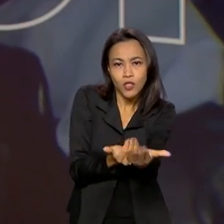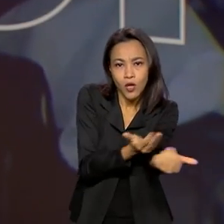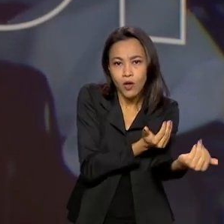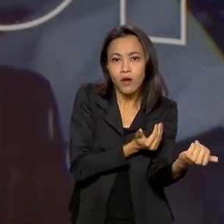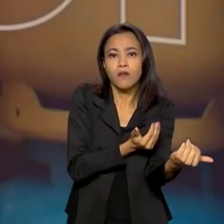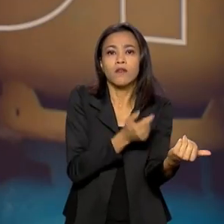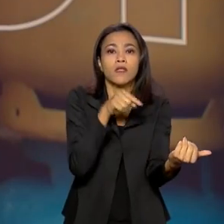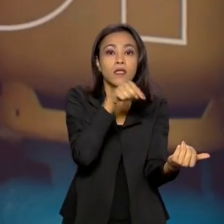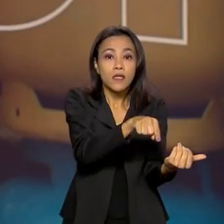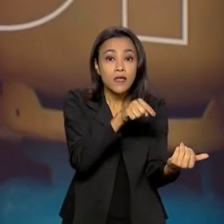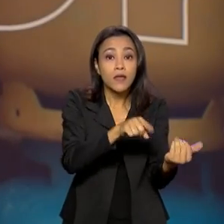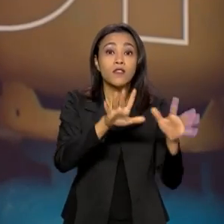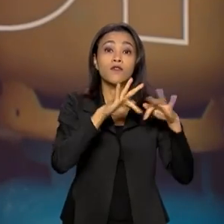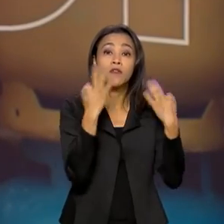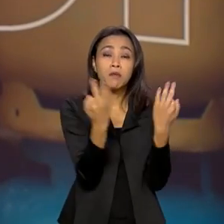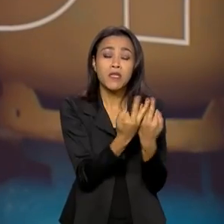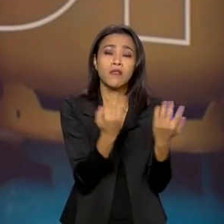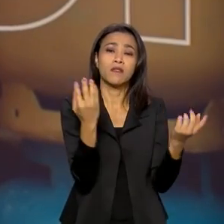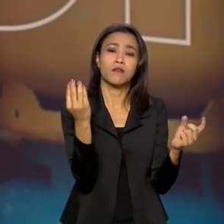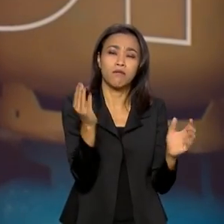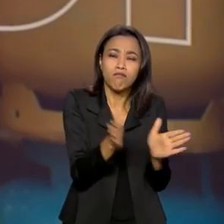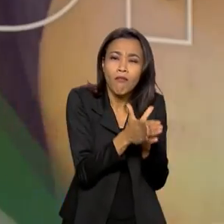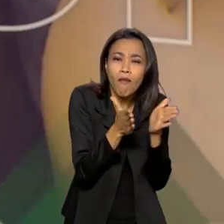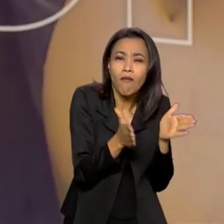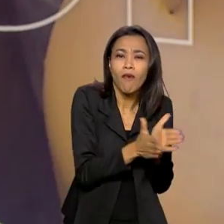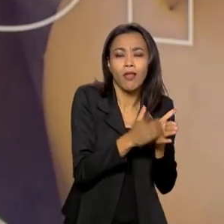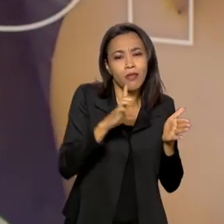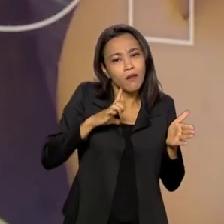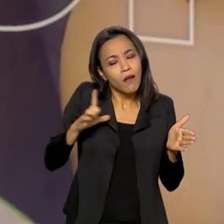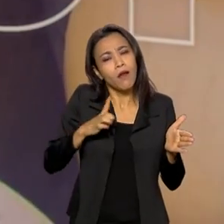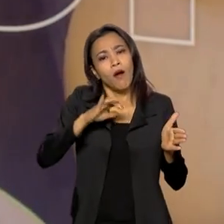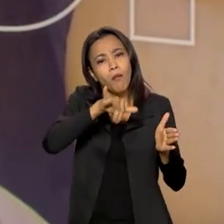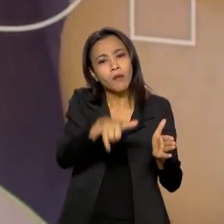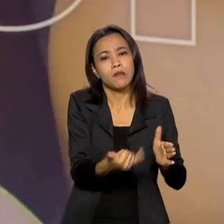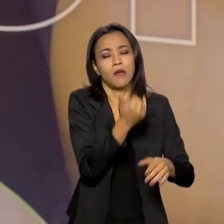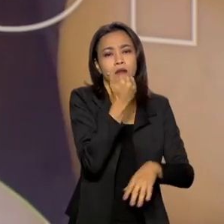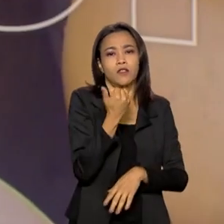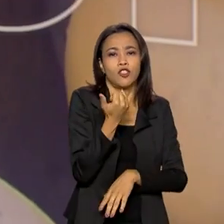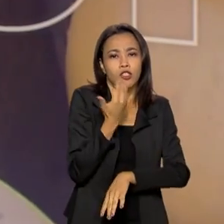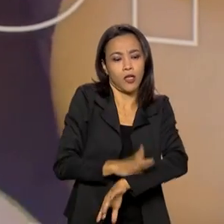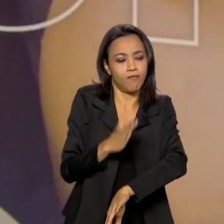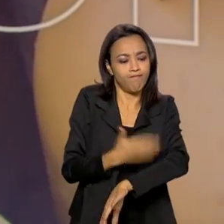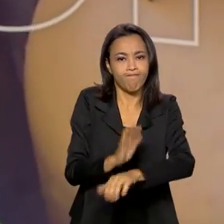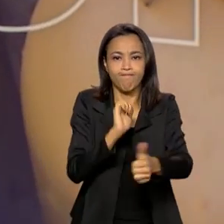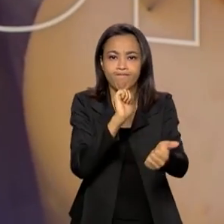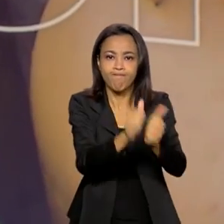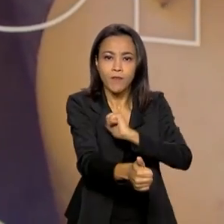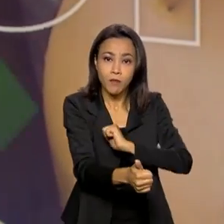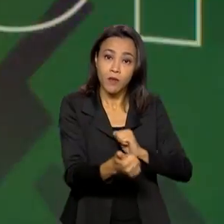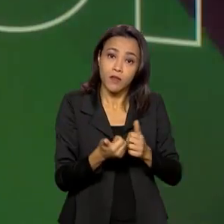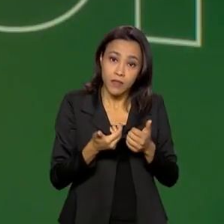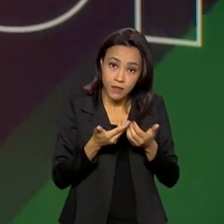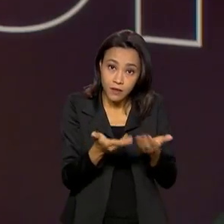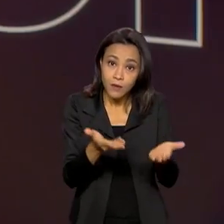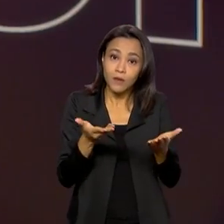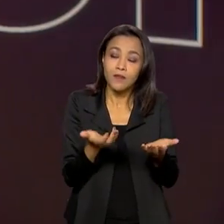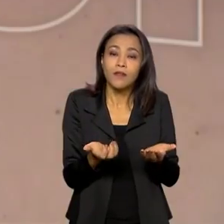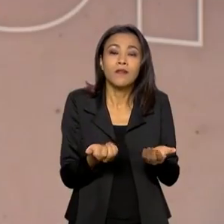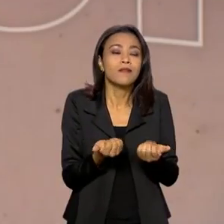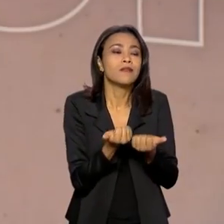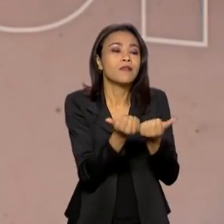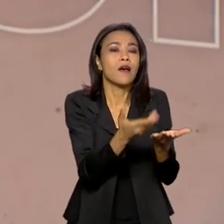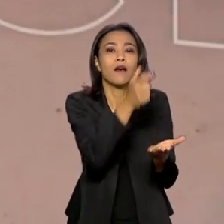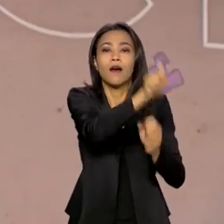família em situação de vulnerabilidade social também tenham a oportunidade de praticar algum Esporte e com isso né trazer pra sua